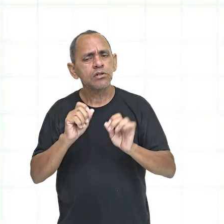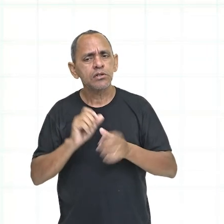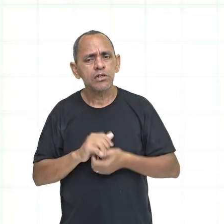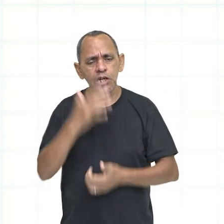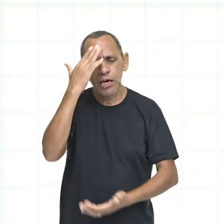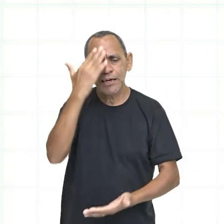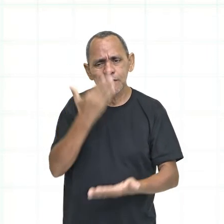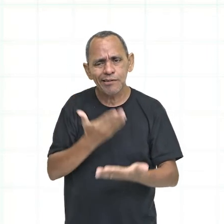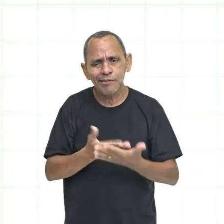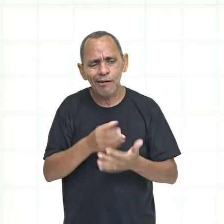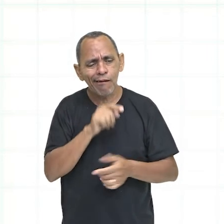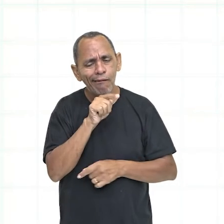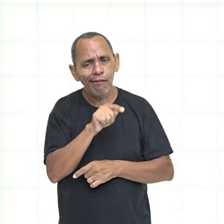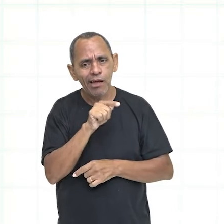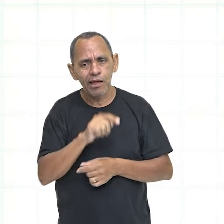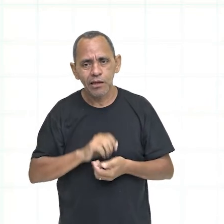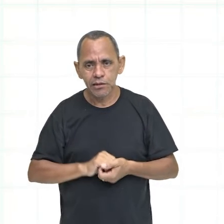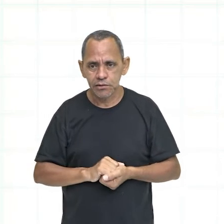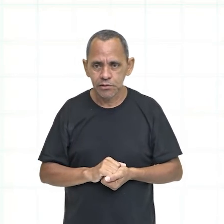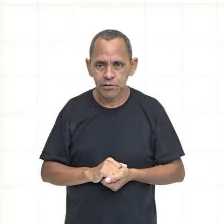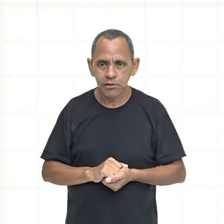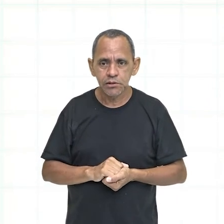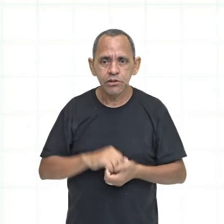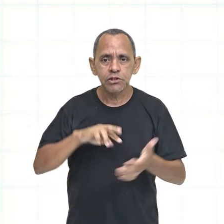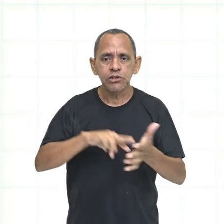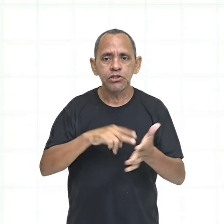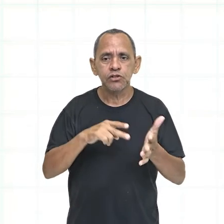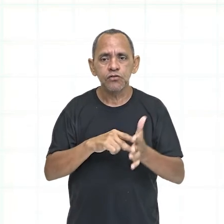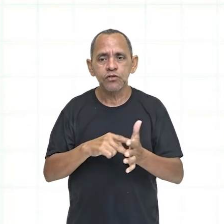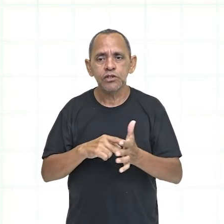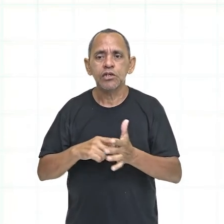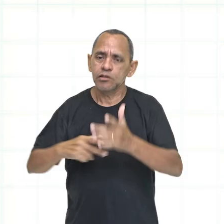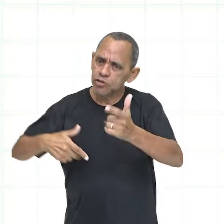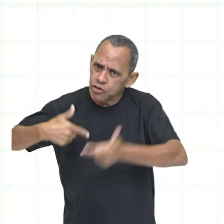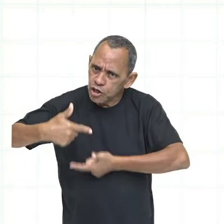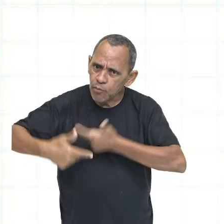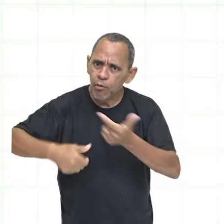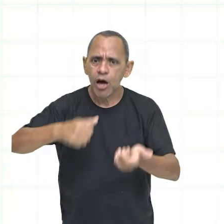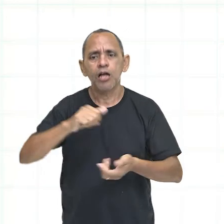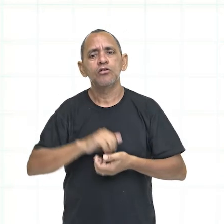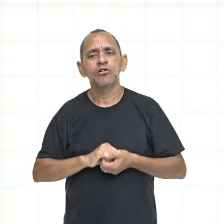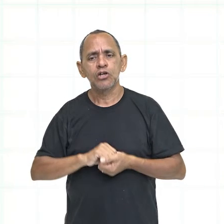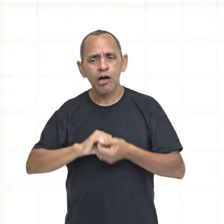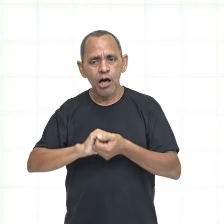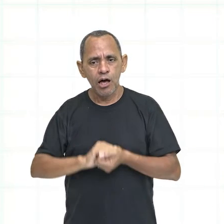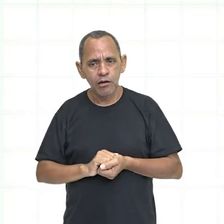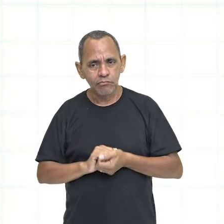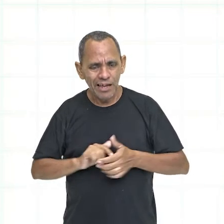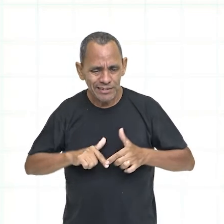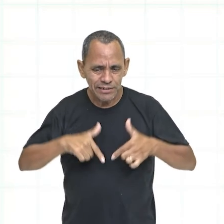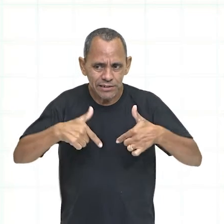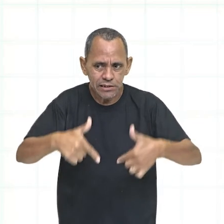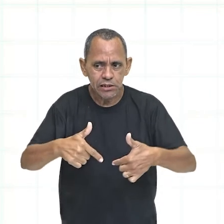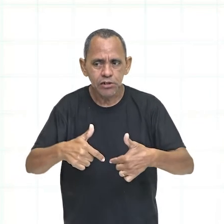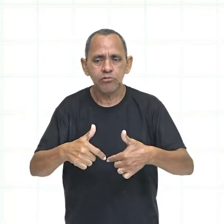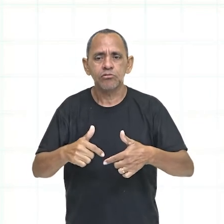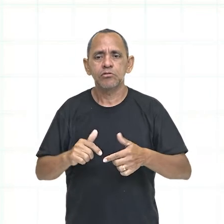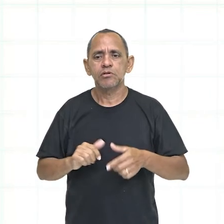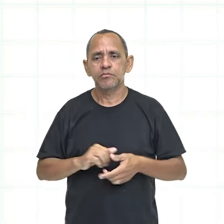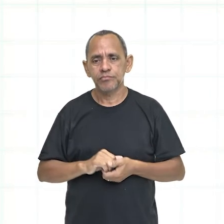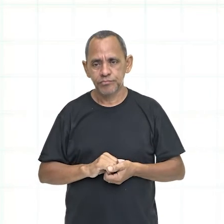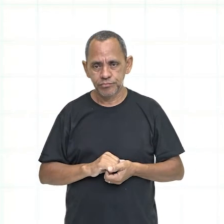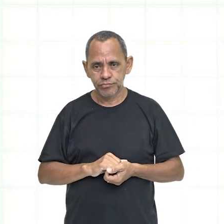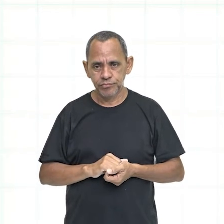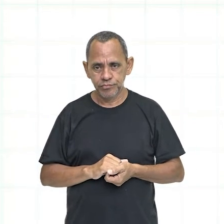task significa tarefa. Então, repara que eu tenho o verbo modal, aqui eu